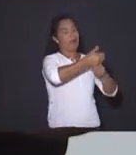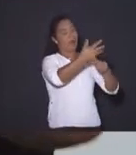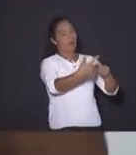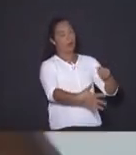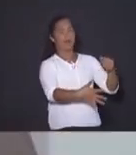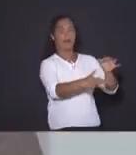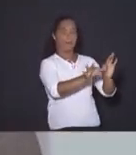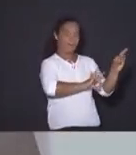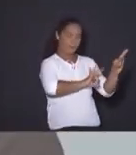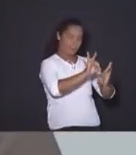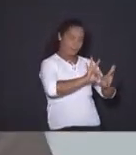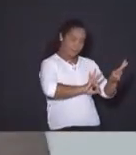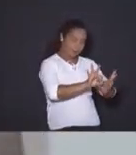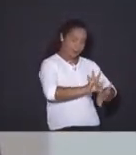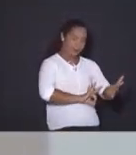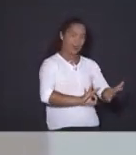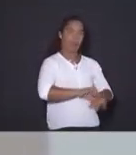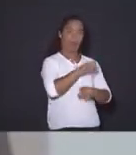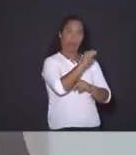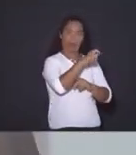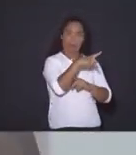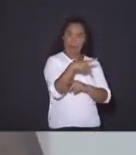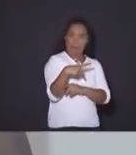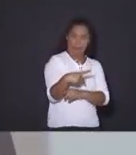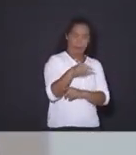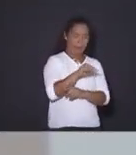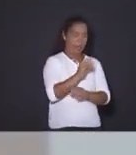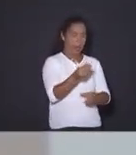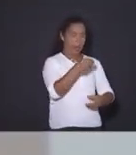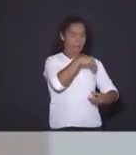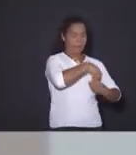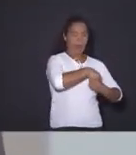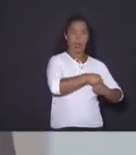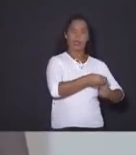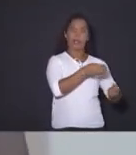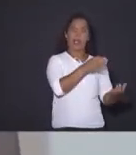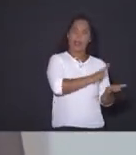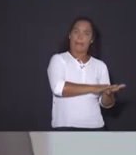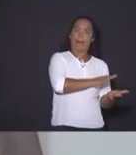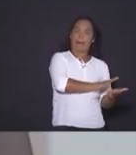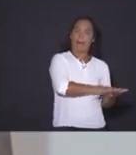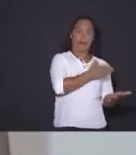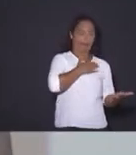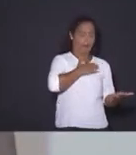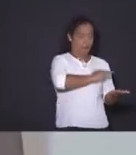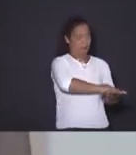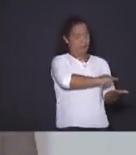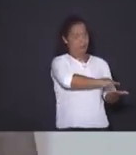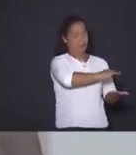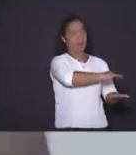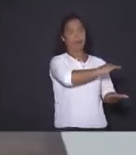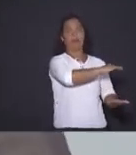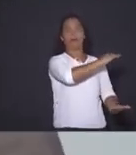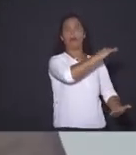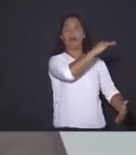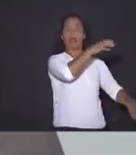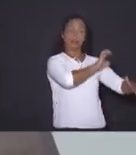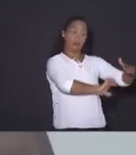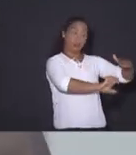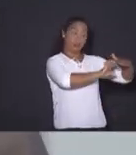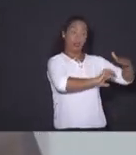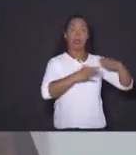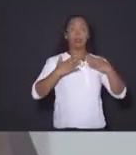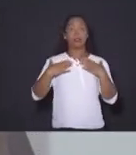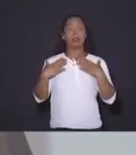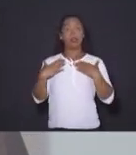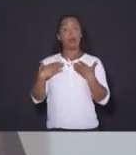grandes desenvolvedores de softwares que concentram na sua mão todo o poder por ter na própria mão os nossos dados